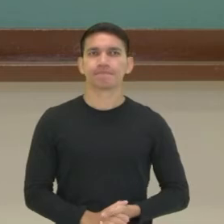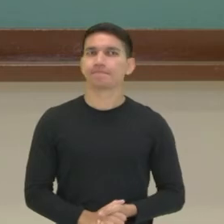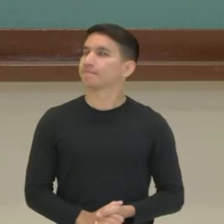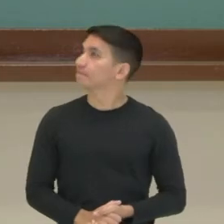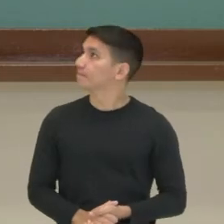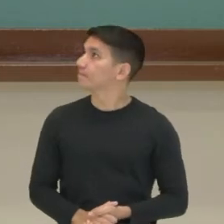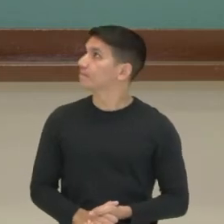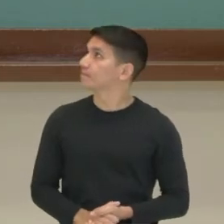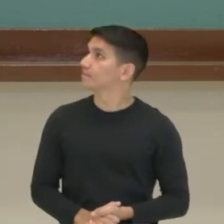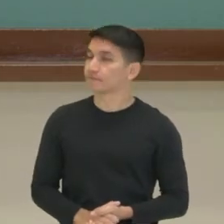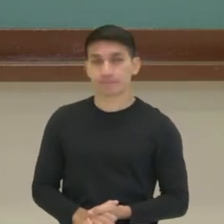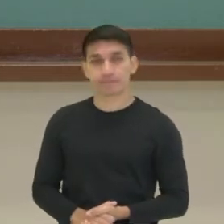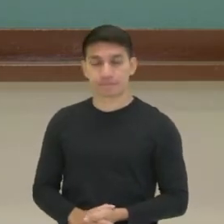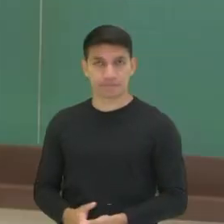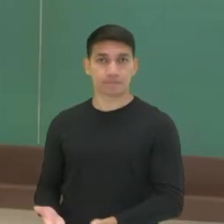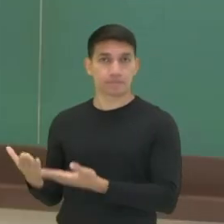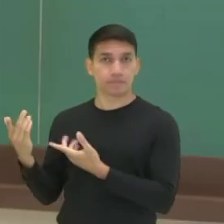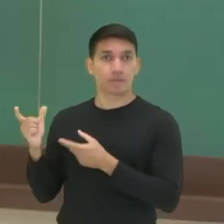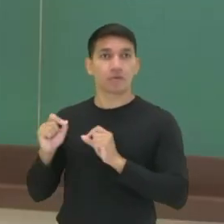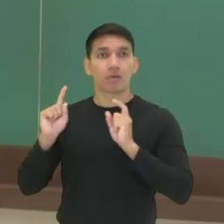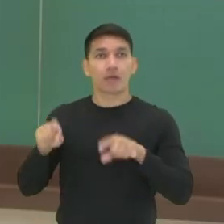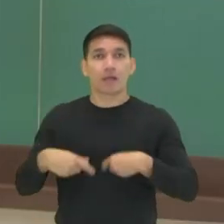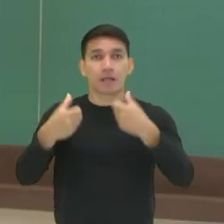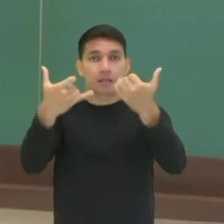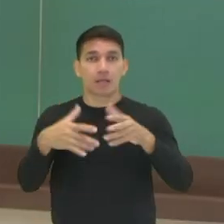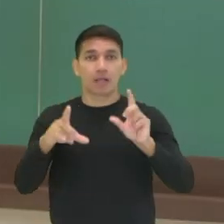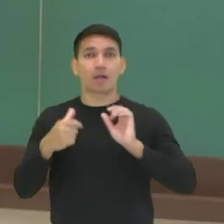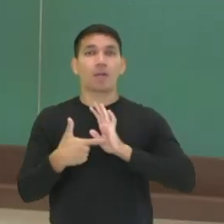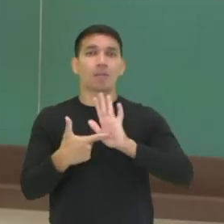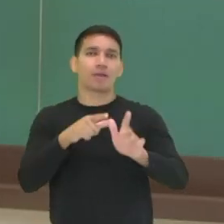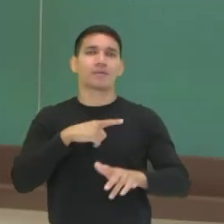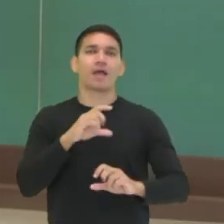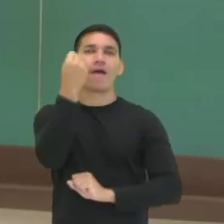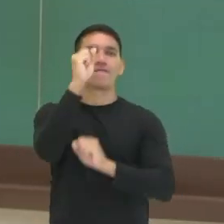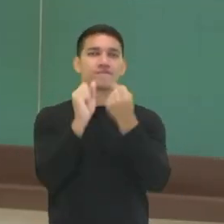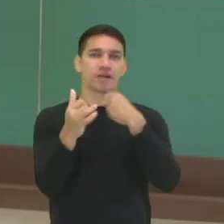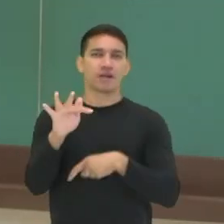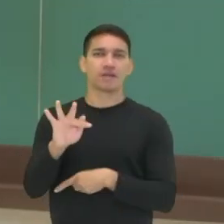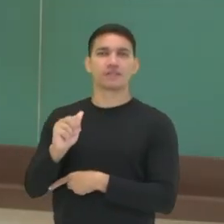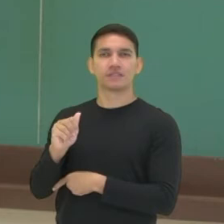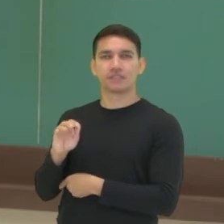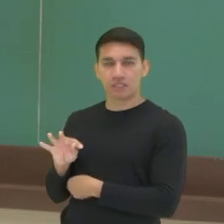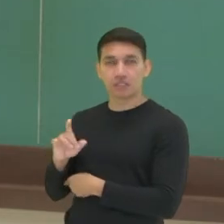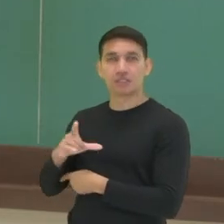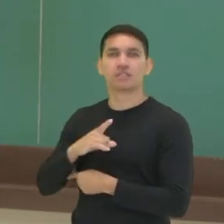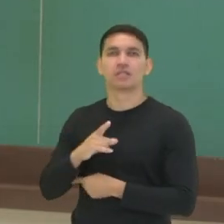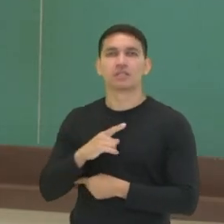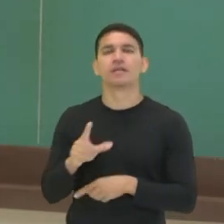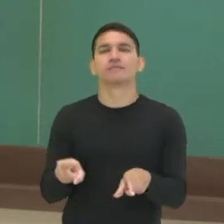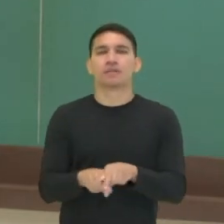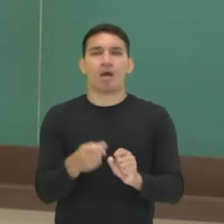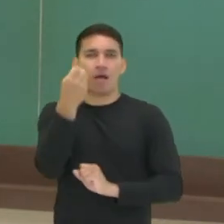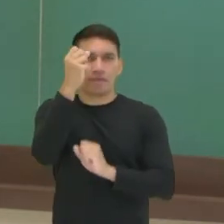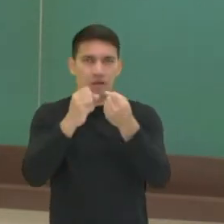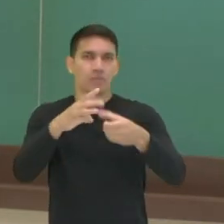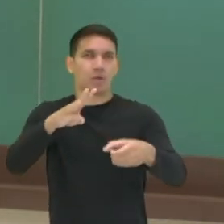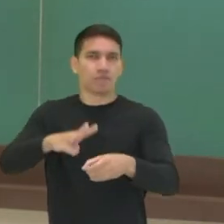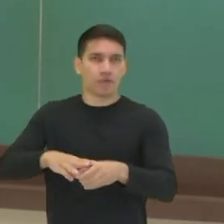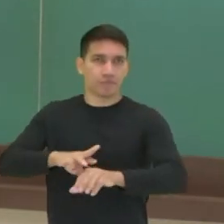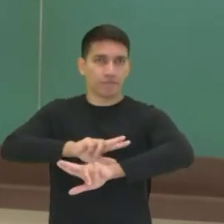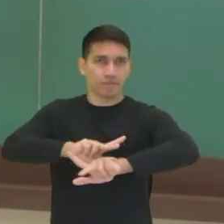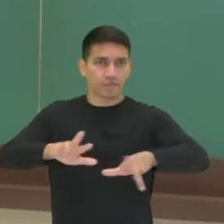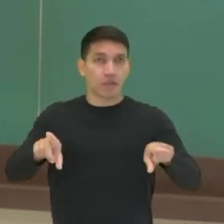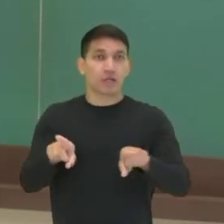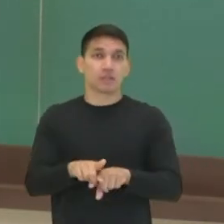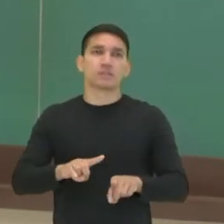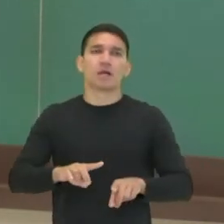bem. E, por exemplo, foi atraído então, por exemplo, a fábrica aí da Fiat ao Brasil, a fábrica da Volkswagen e assim por diante. Mas também